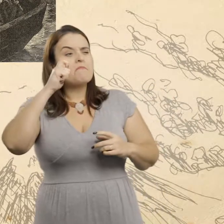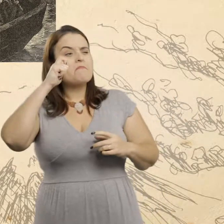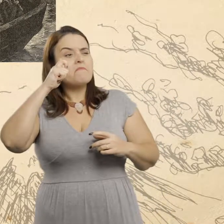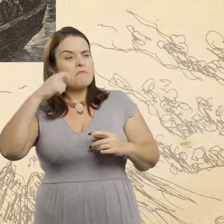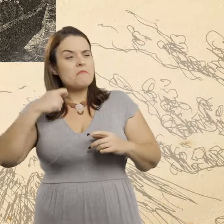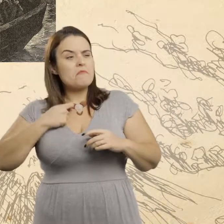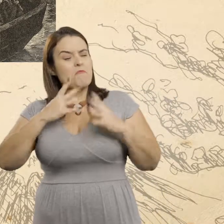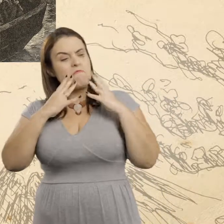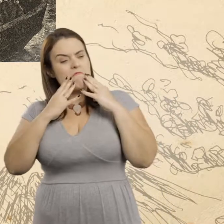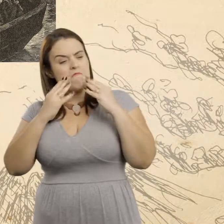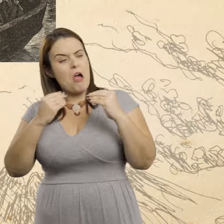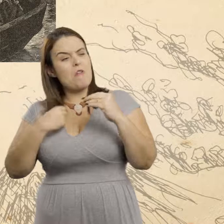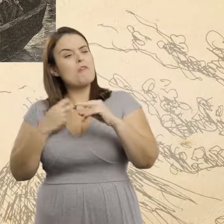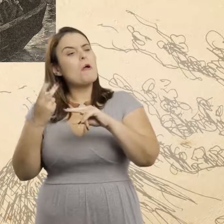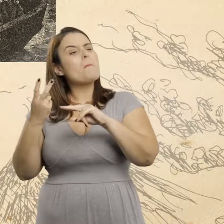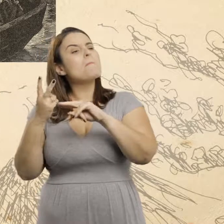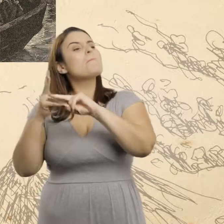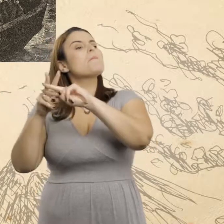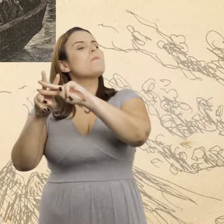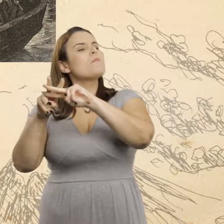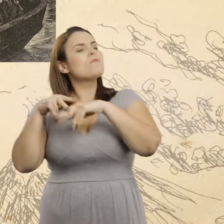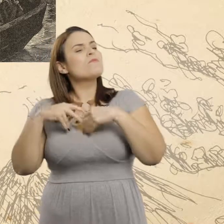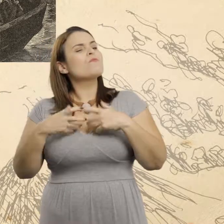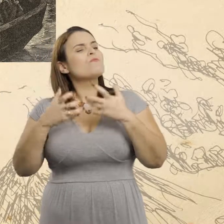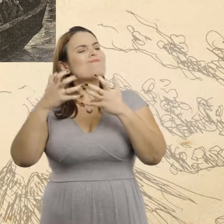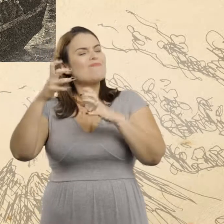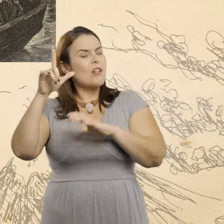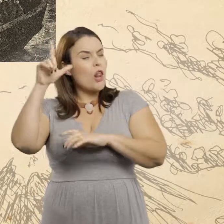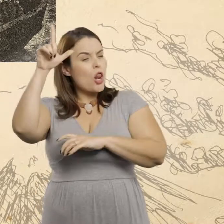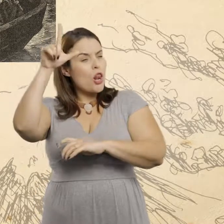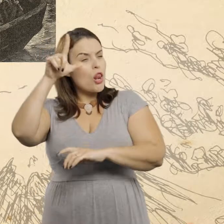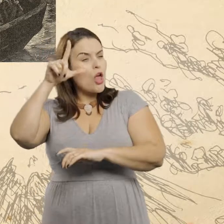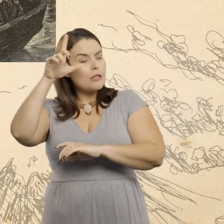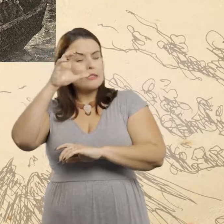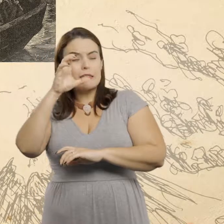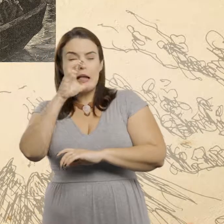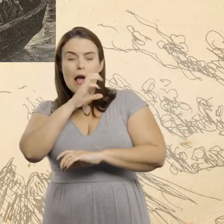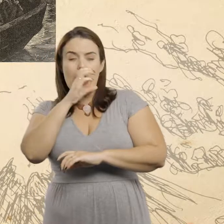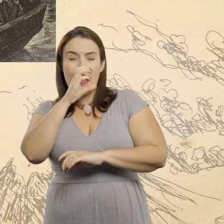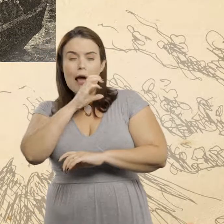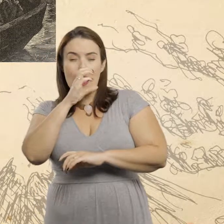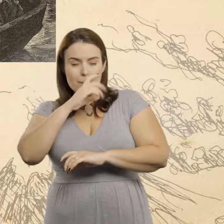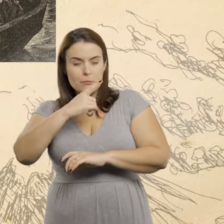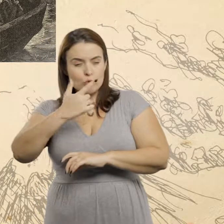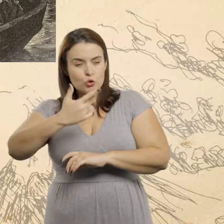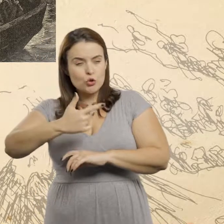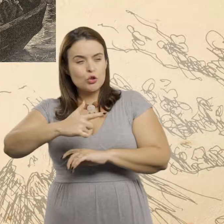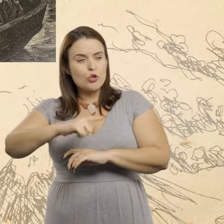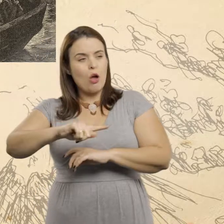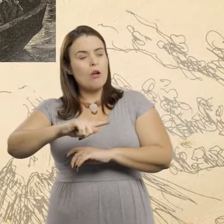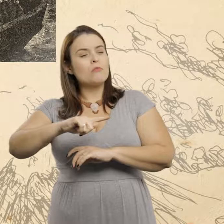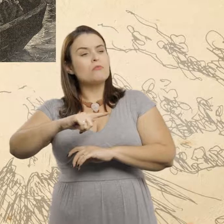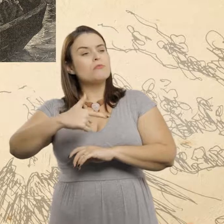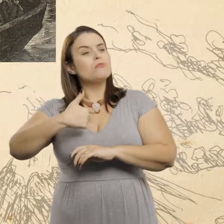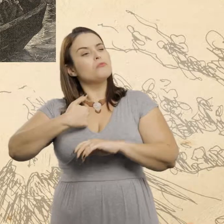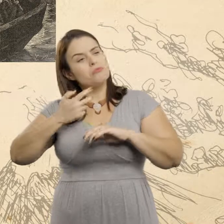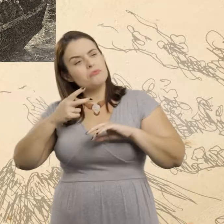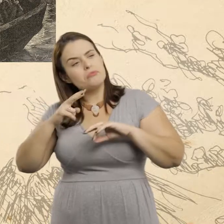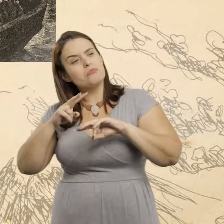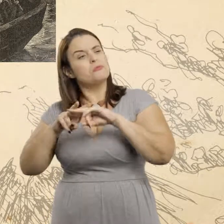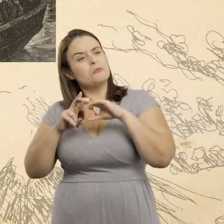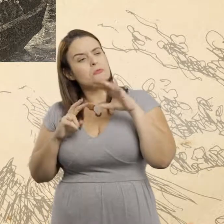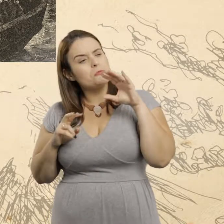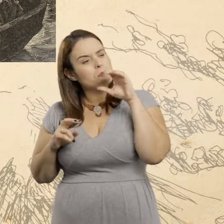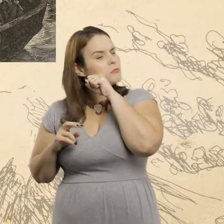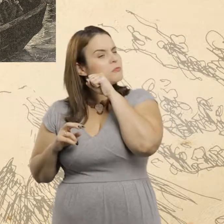disse a Passepartout que ainda pretendia prender o Sr. Fogg e que agora queria que ele chegasse rápido em Londres. O detetive